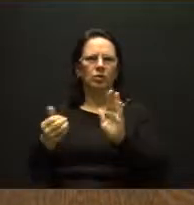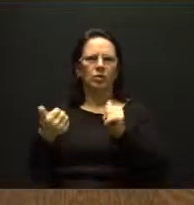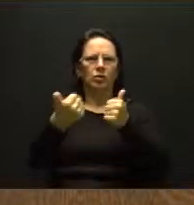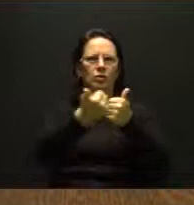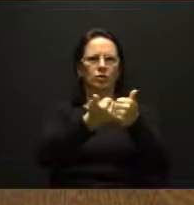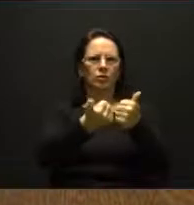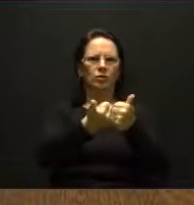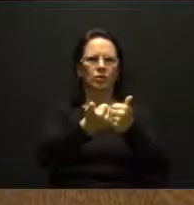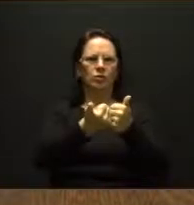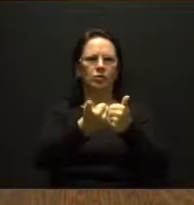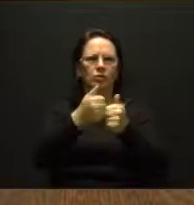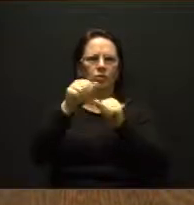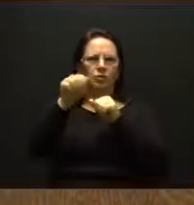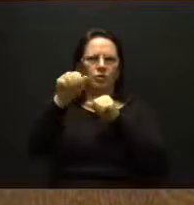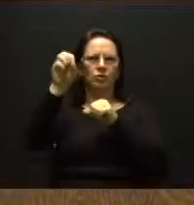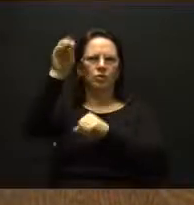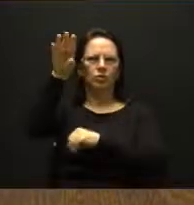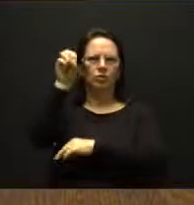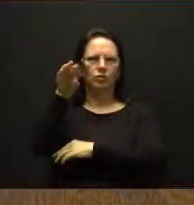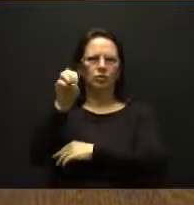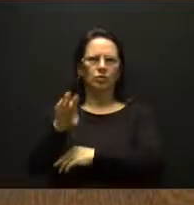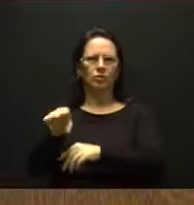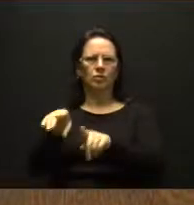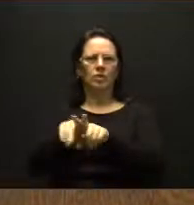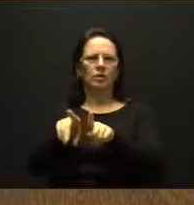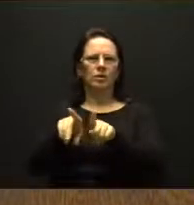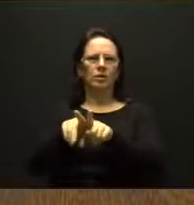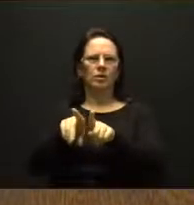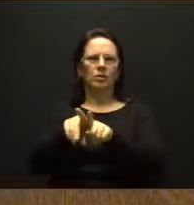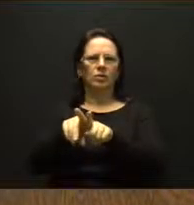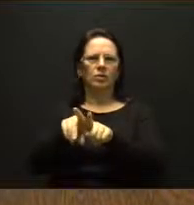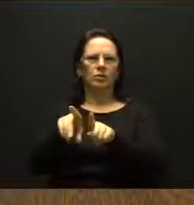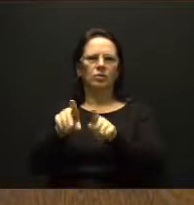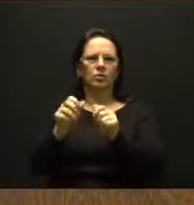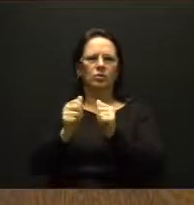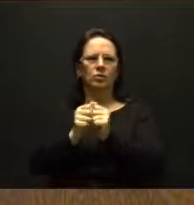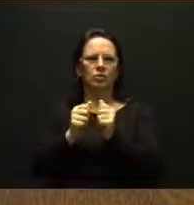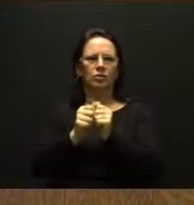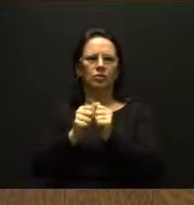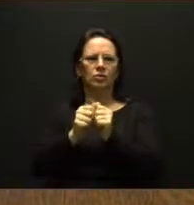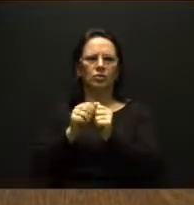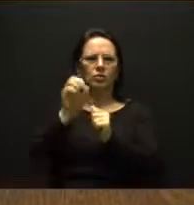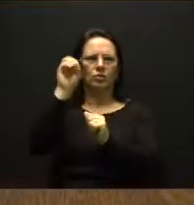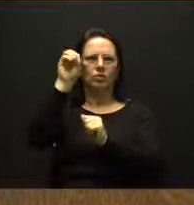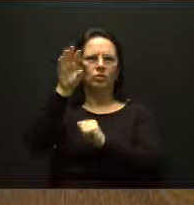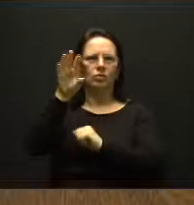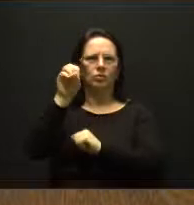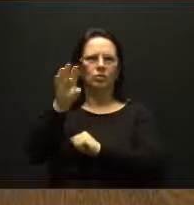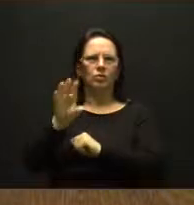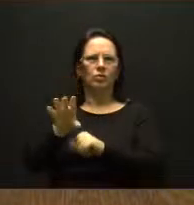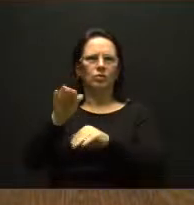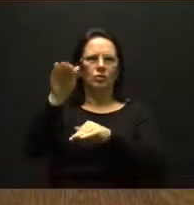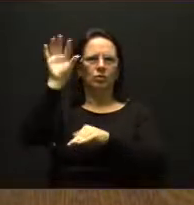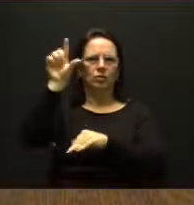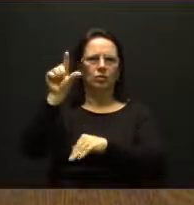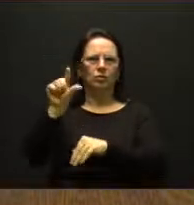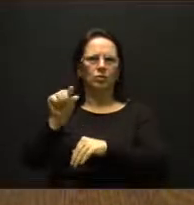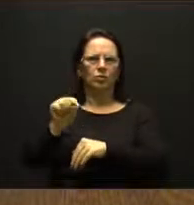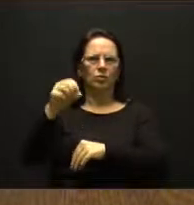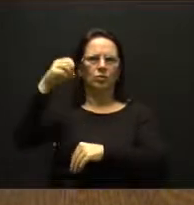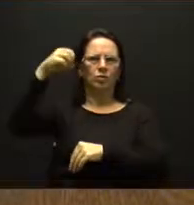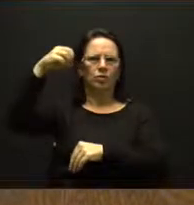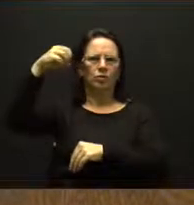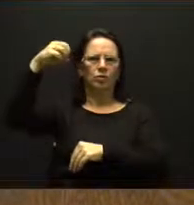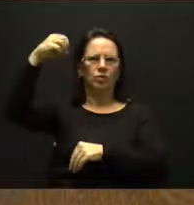substituição dos semáforos atuais da cidade o semáforo com contudo quando o condutor regressiva e com lâmpadas de